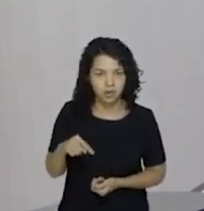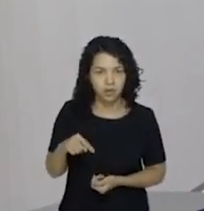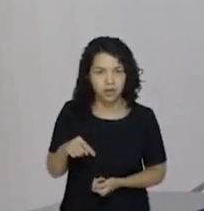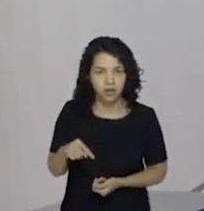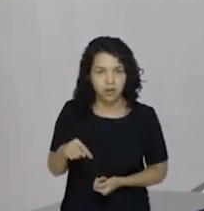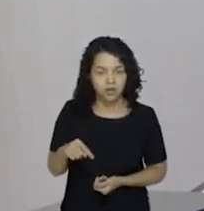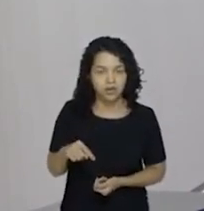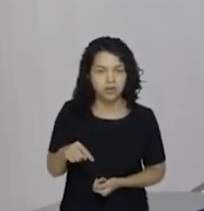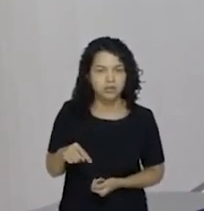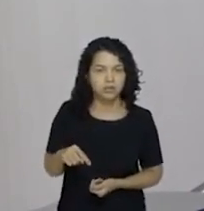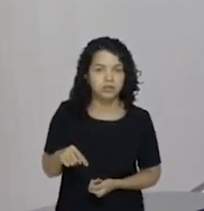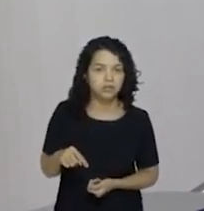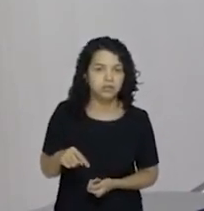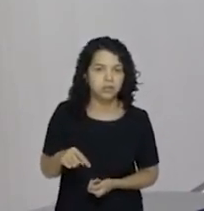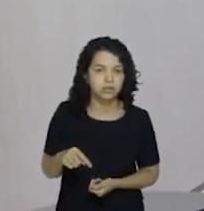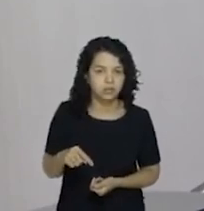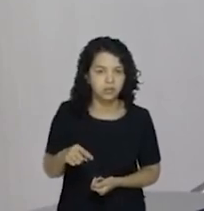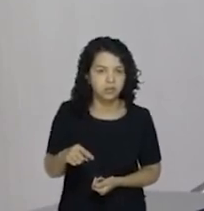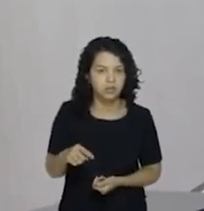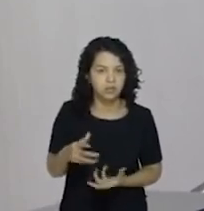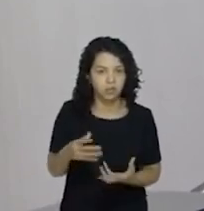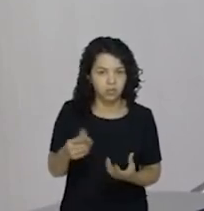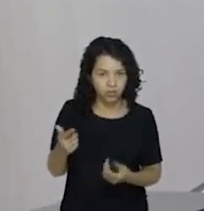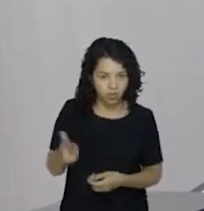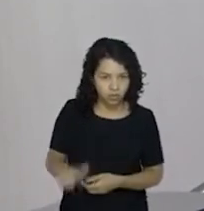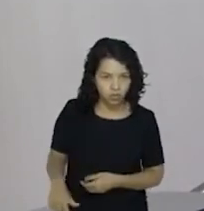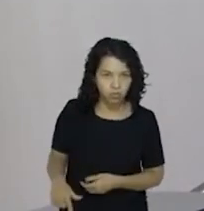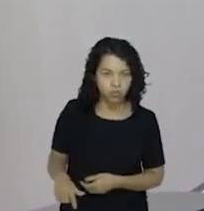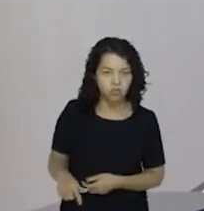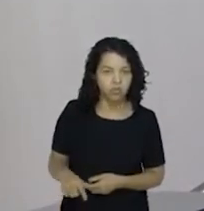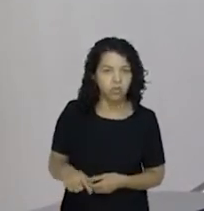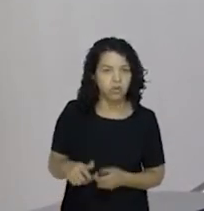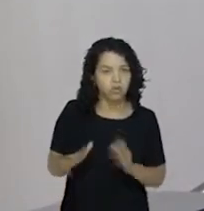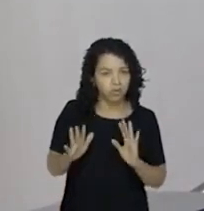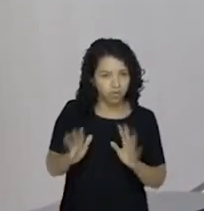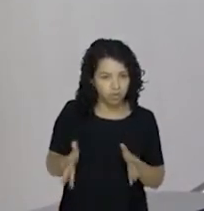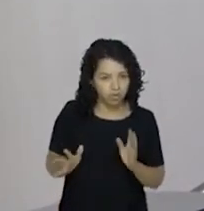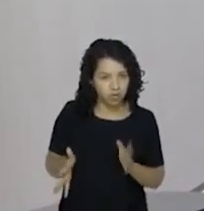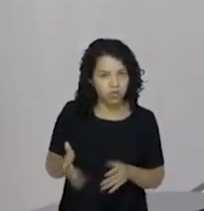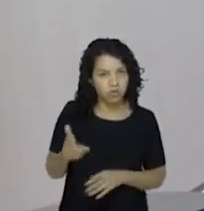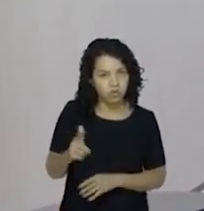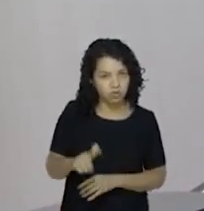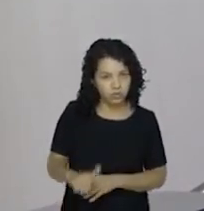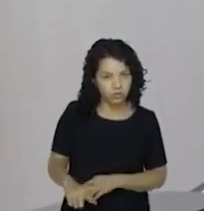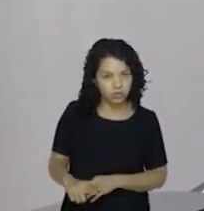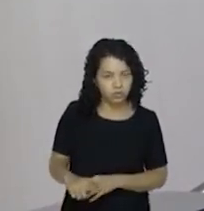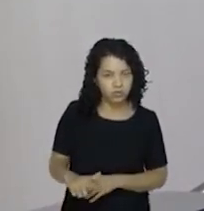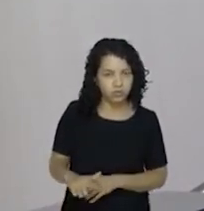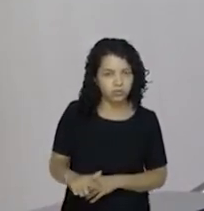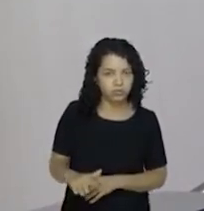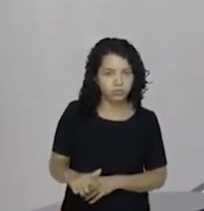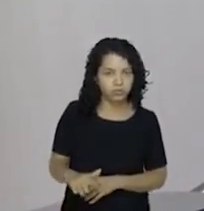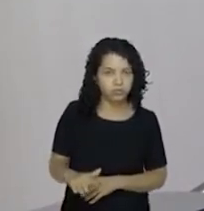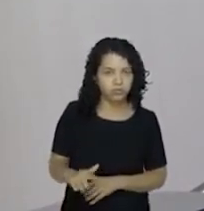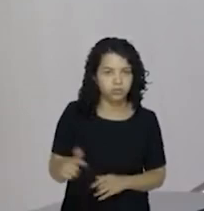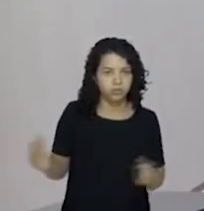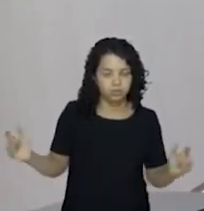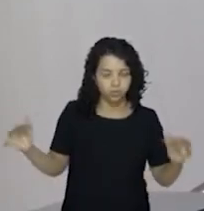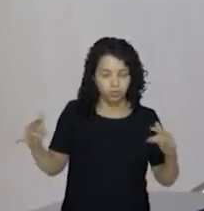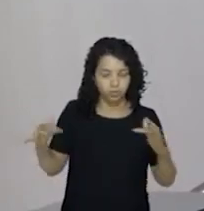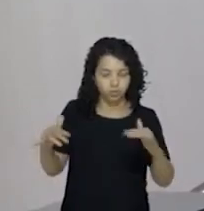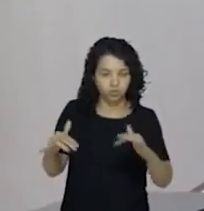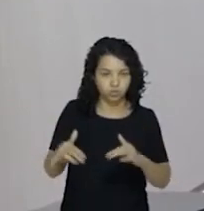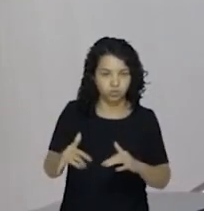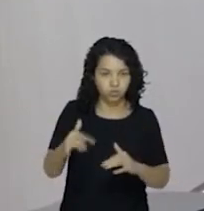vai levar mais uma vez está levando já está nisso encher as emergências dos